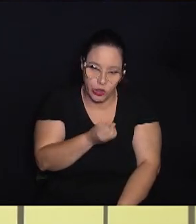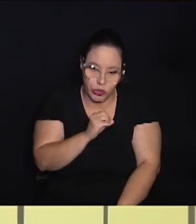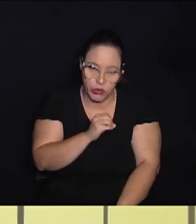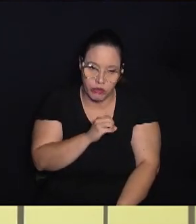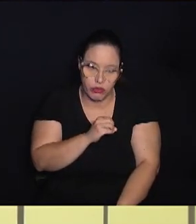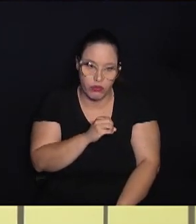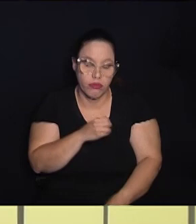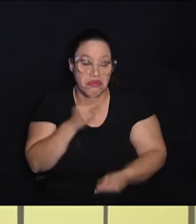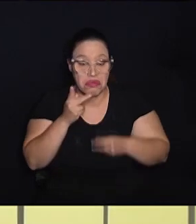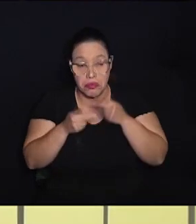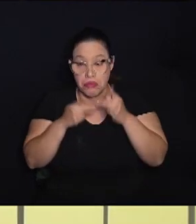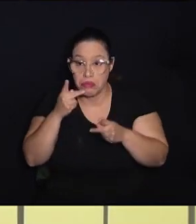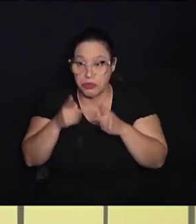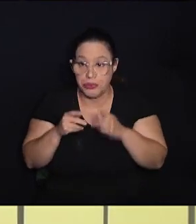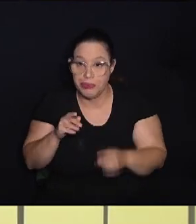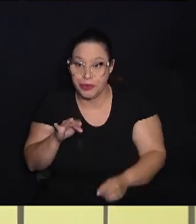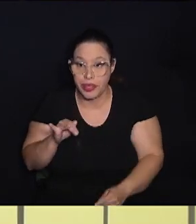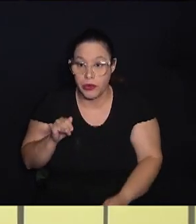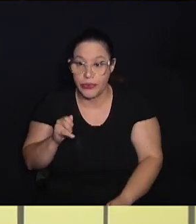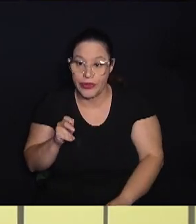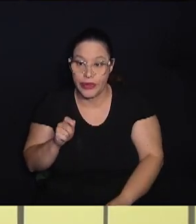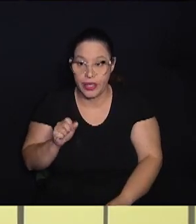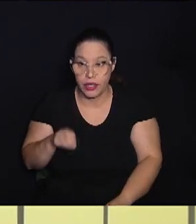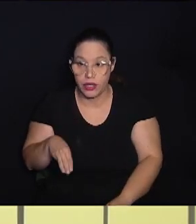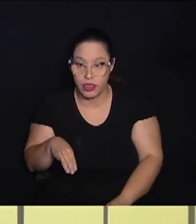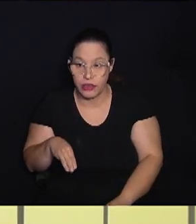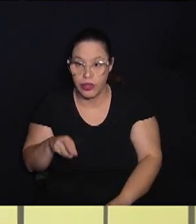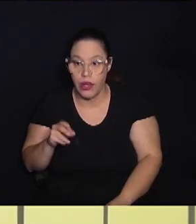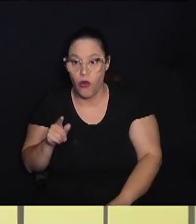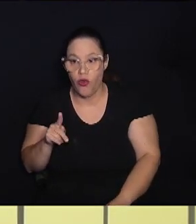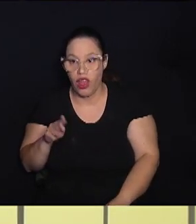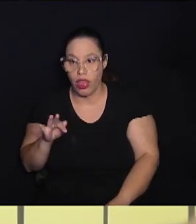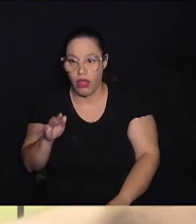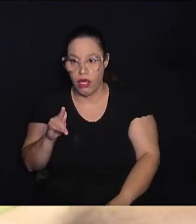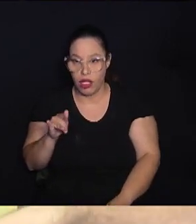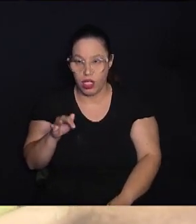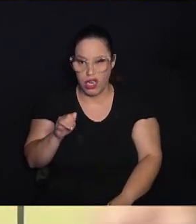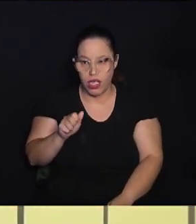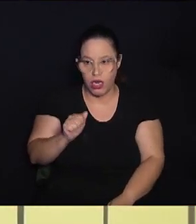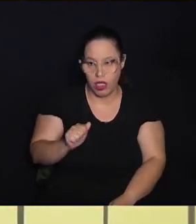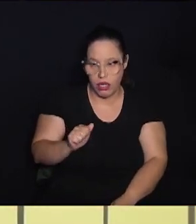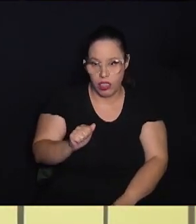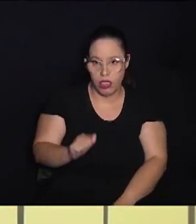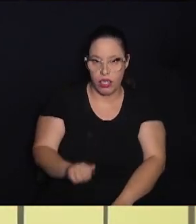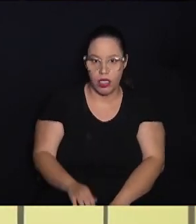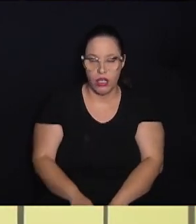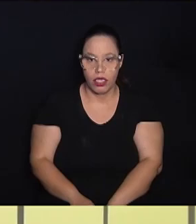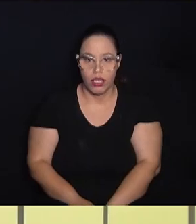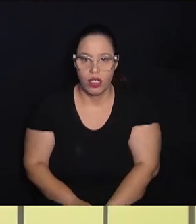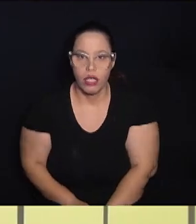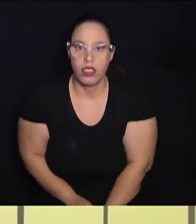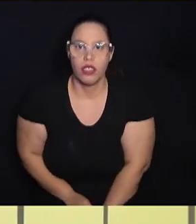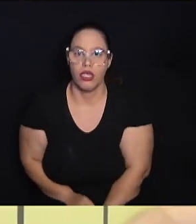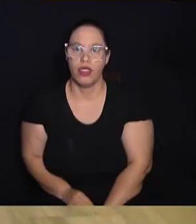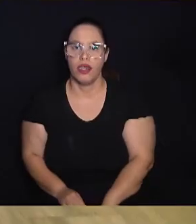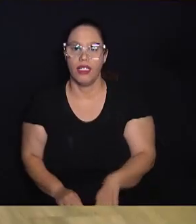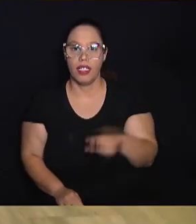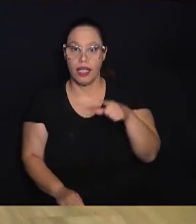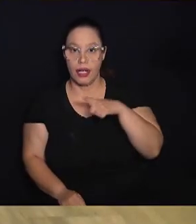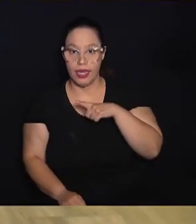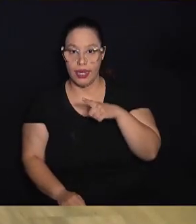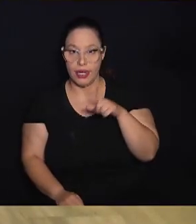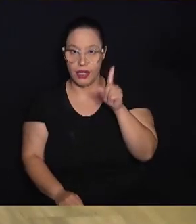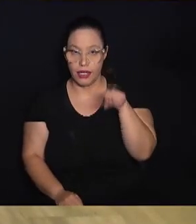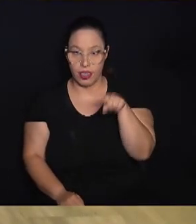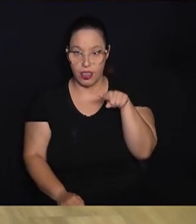fantasia e a gente quer fazer muito isso de com a nossa Editora né com a Mr for é esse que você tá com a capa né isso Exatamente esse aqui que a gente tem a